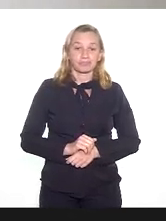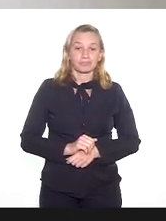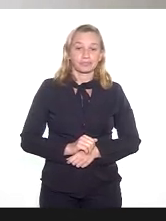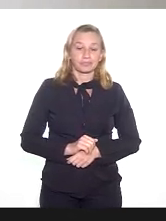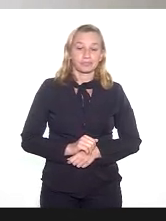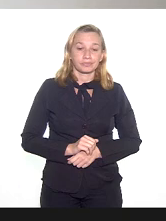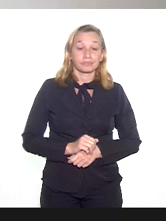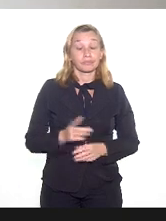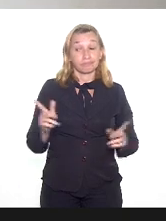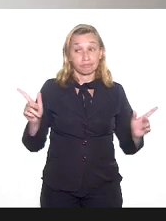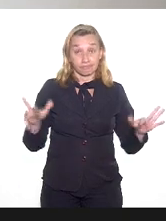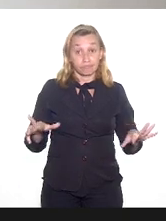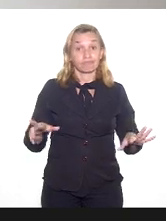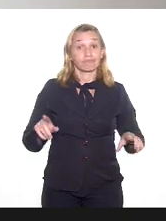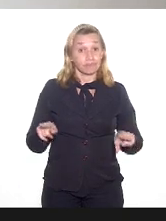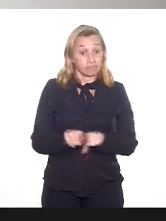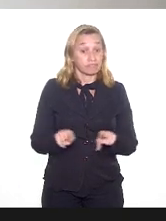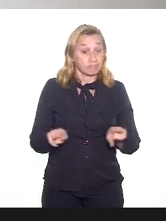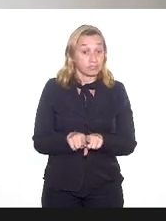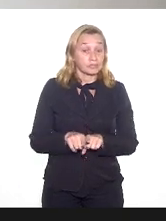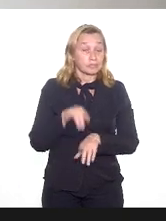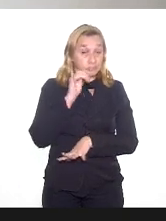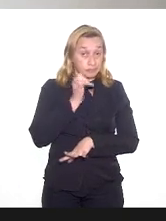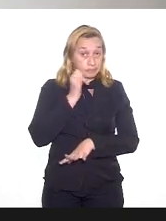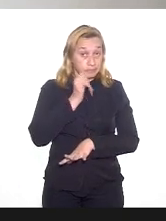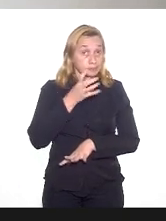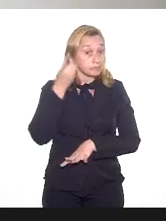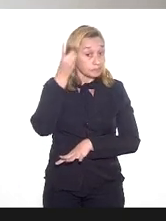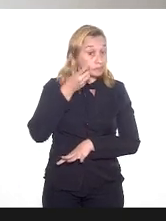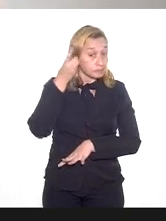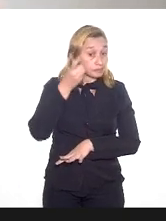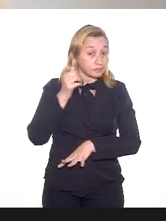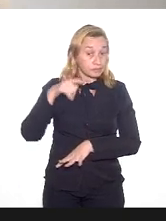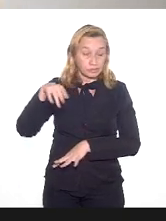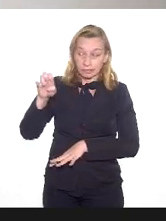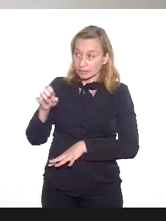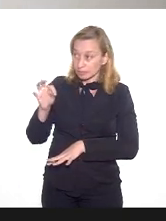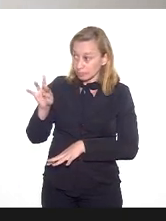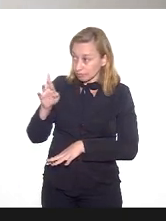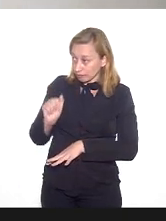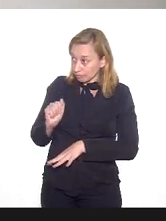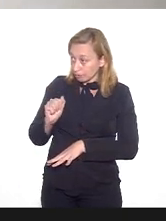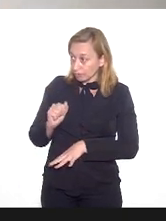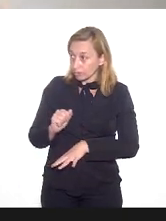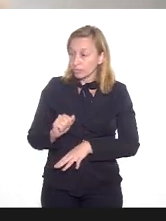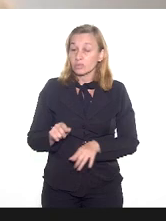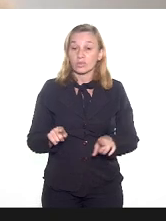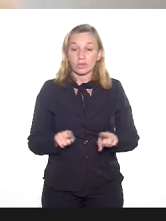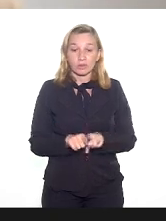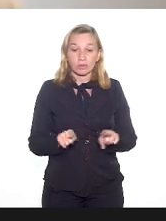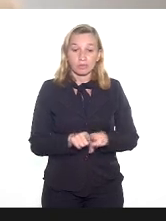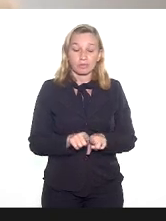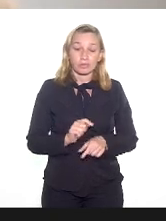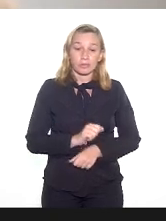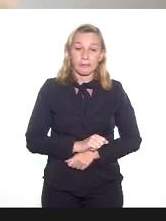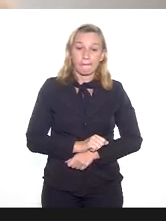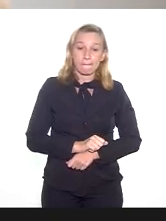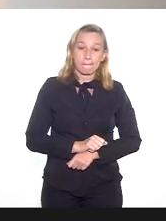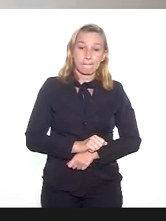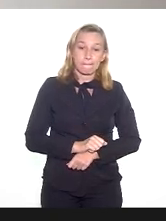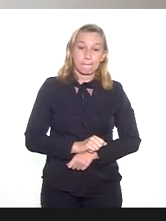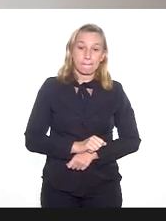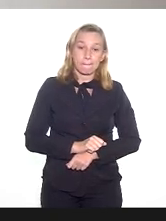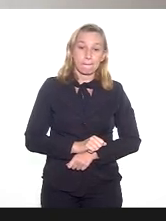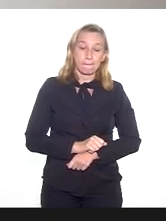essa diferenciação também no relatório do deputado Alexandre Freitas. Então, além disso, eu